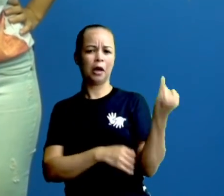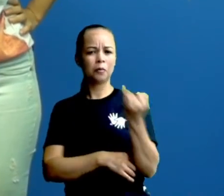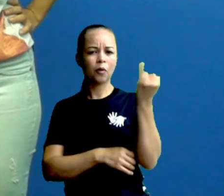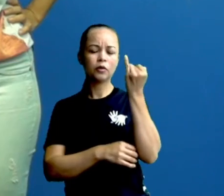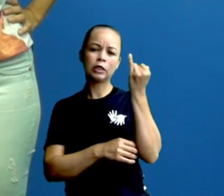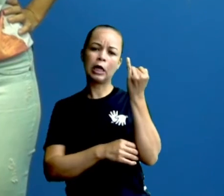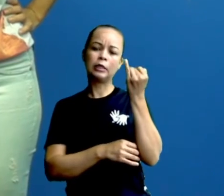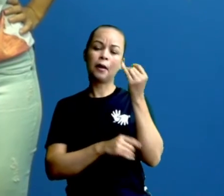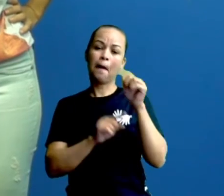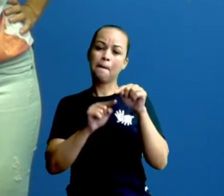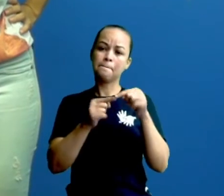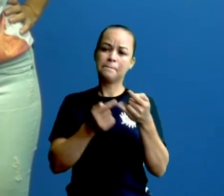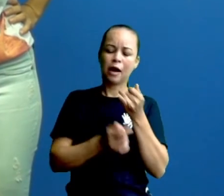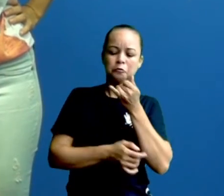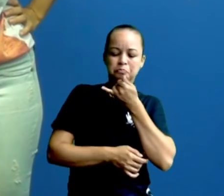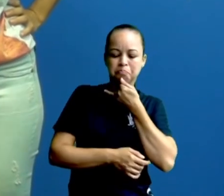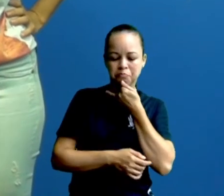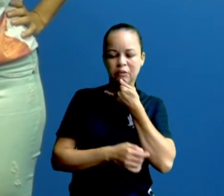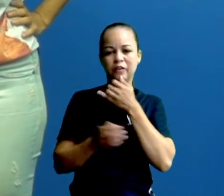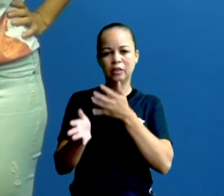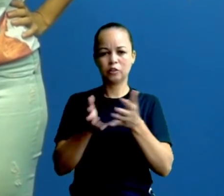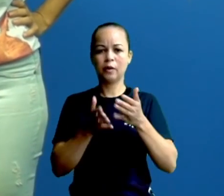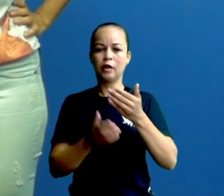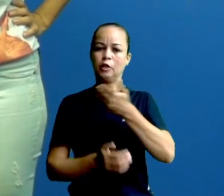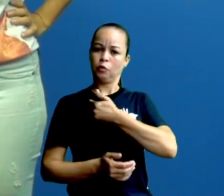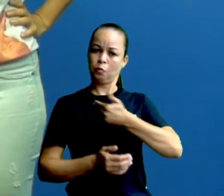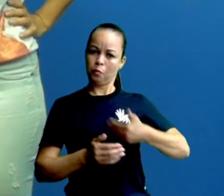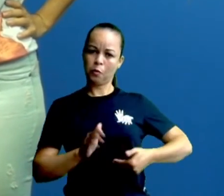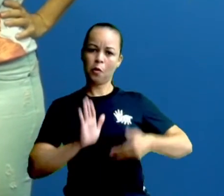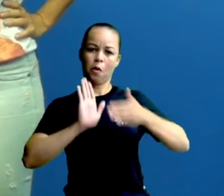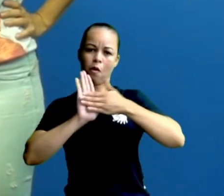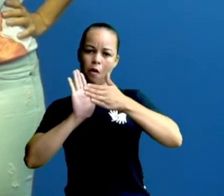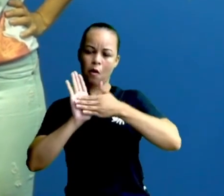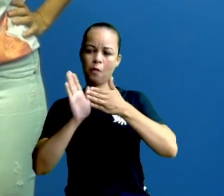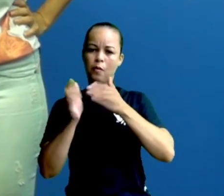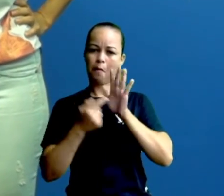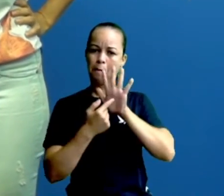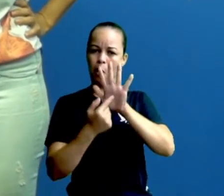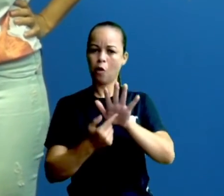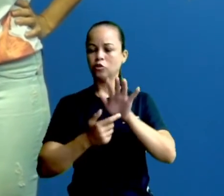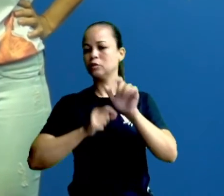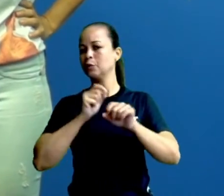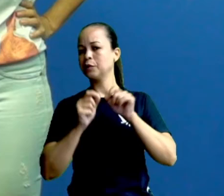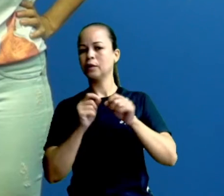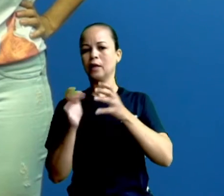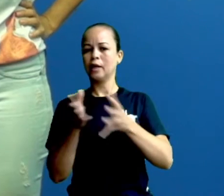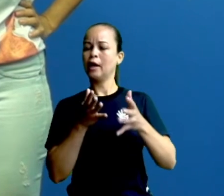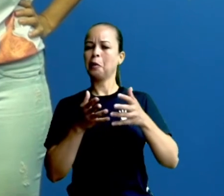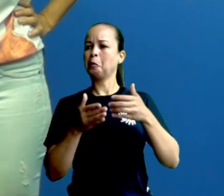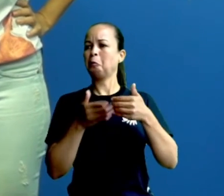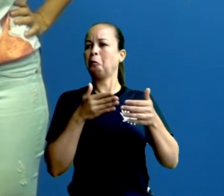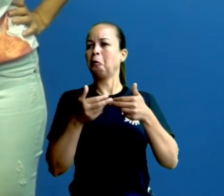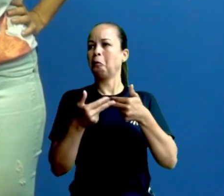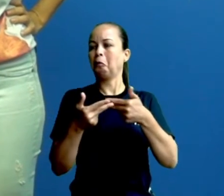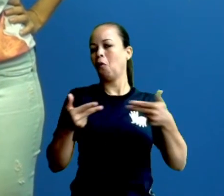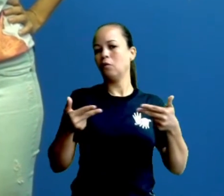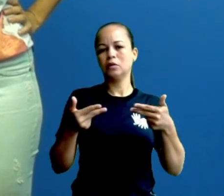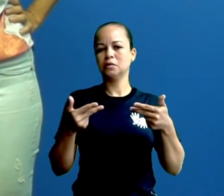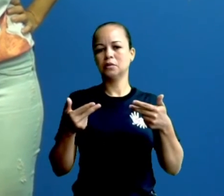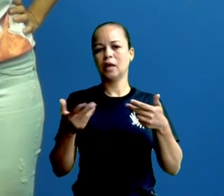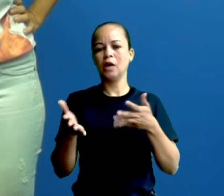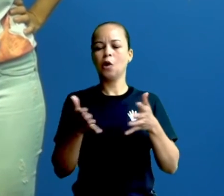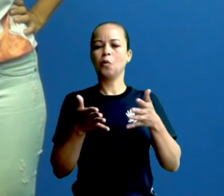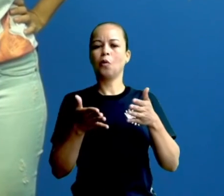infelizmente, um programa de governo coloca isso como uma coisa aleatória ou como algo